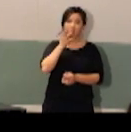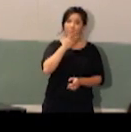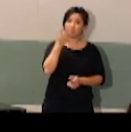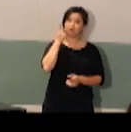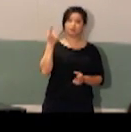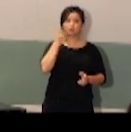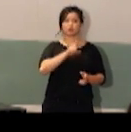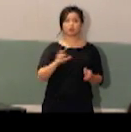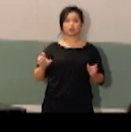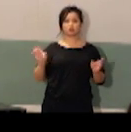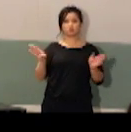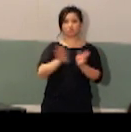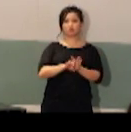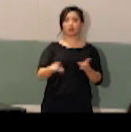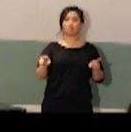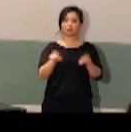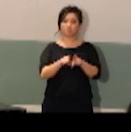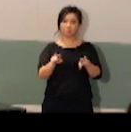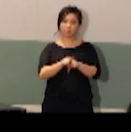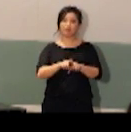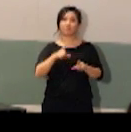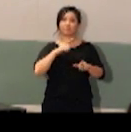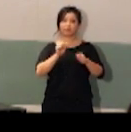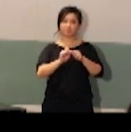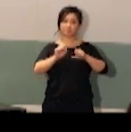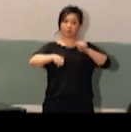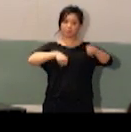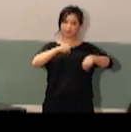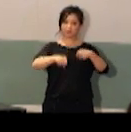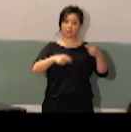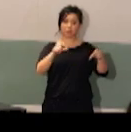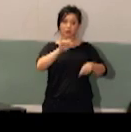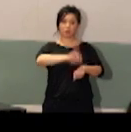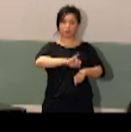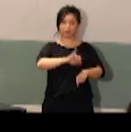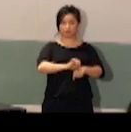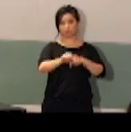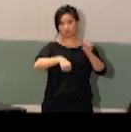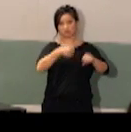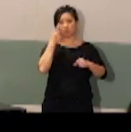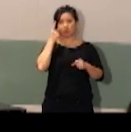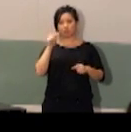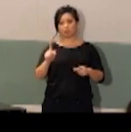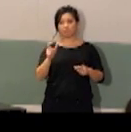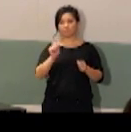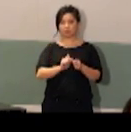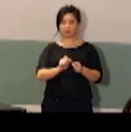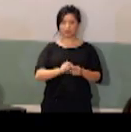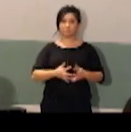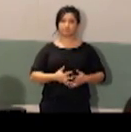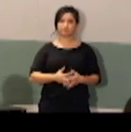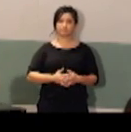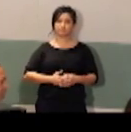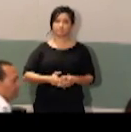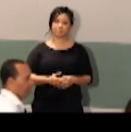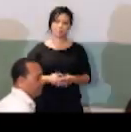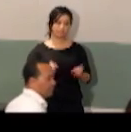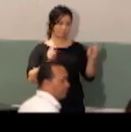fato, possam ligar as cidades ao plano piloto. Ok, muito obrigada, candidato. E agora o próximo candidato a comentar.